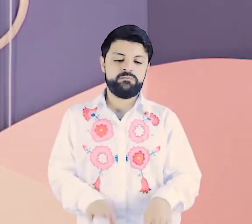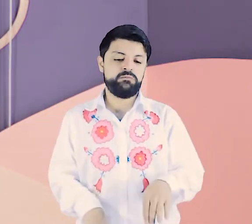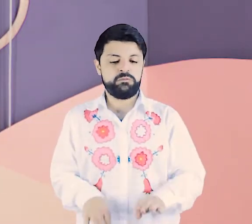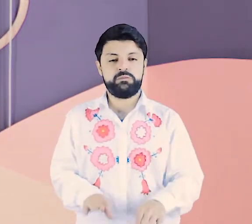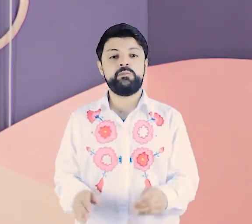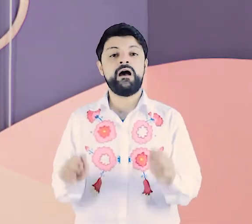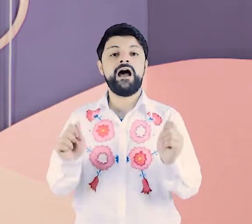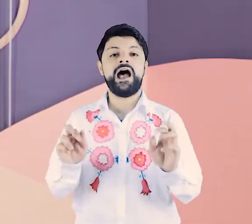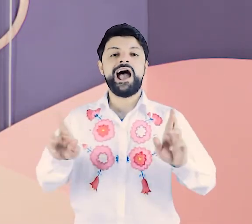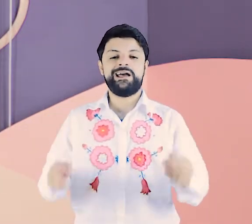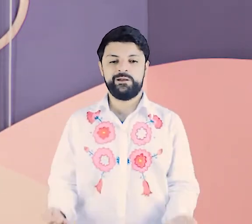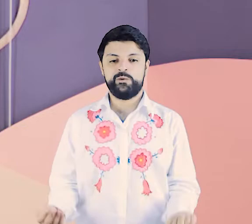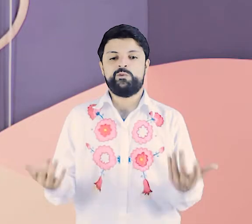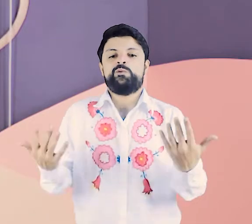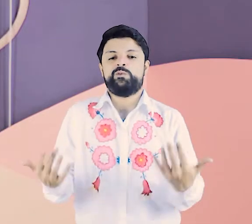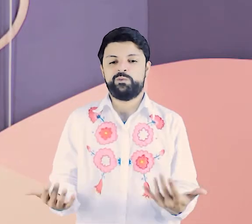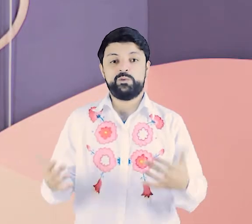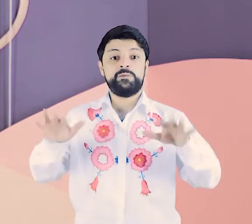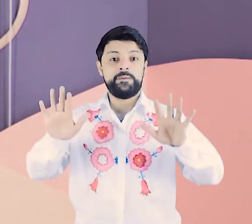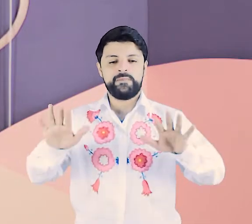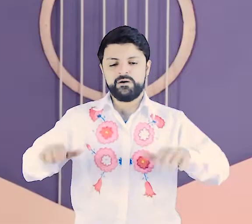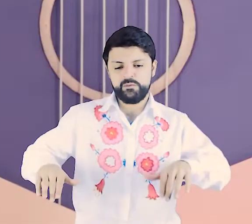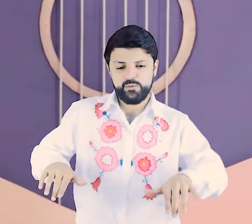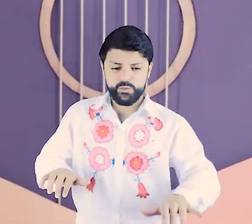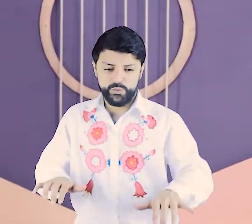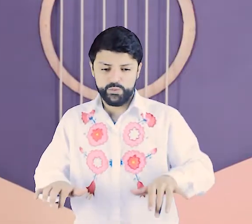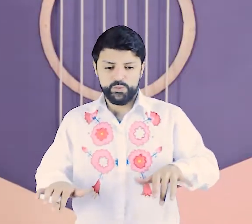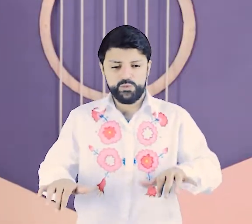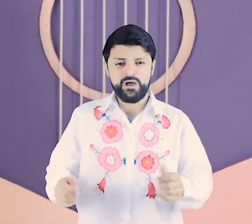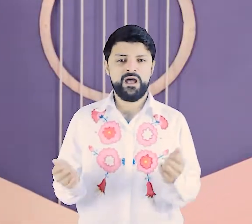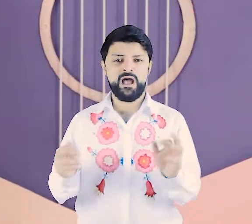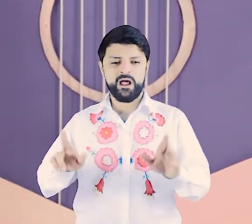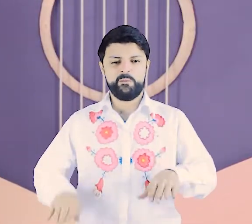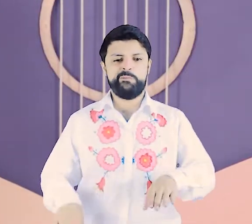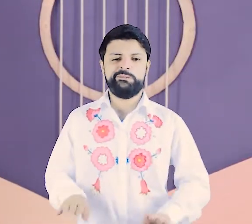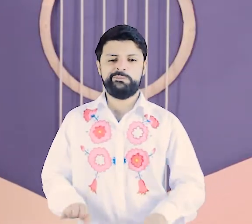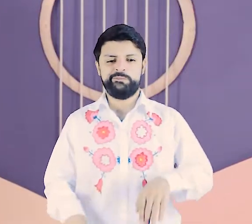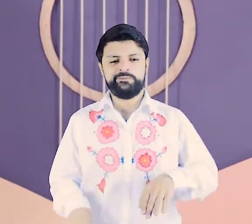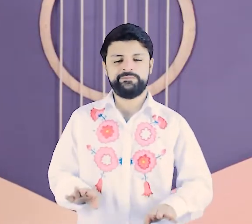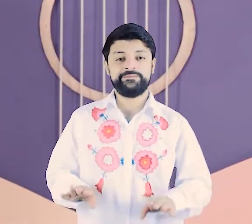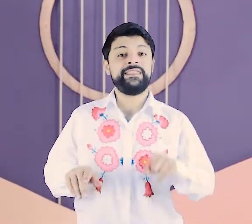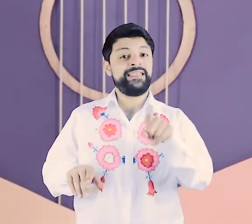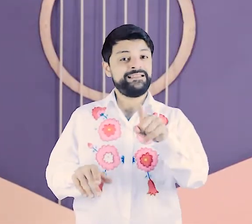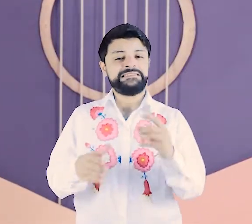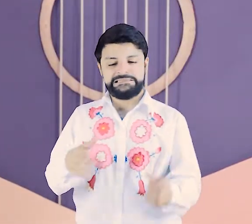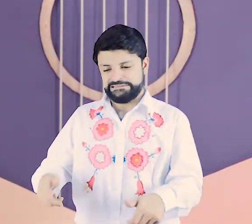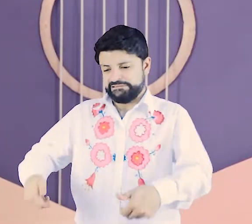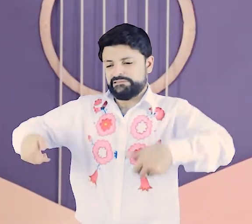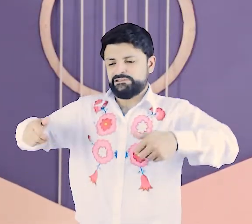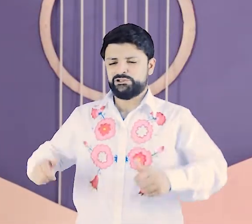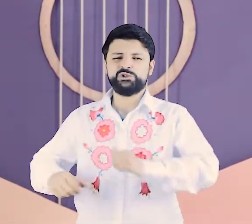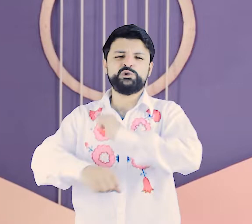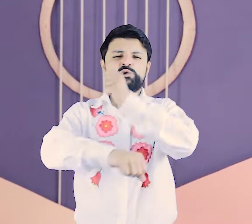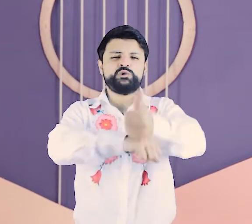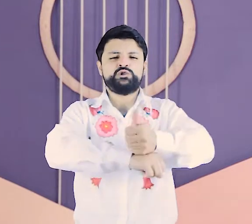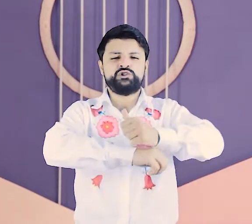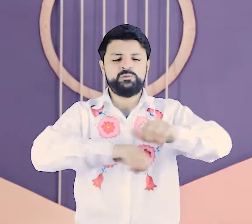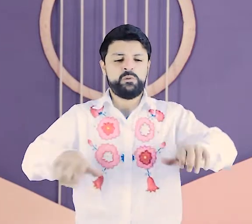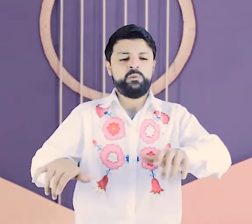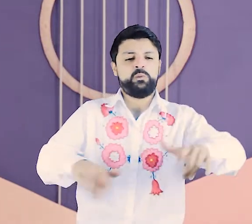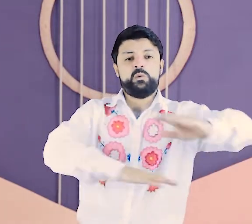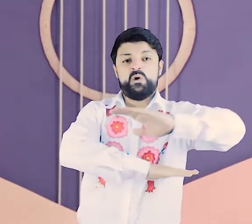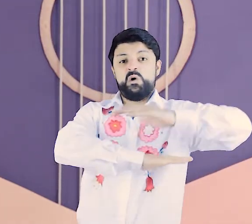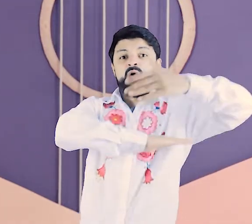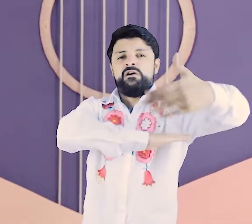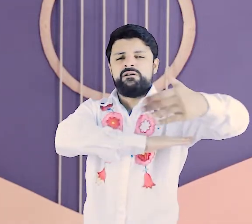bombear o ar e as mãos para tocar. O harmônio nasce como um substituto do órgão, mais barato e